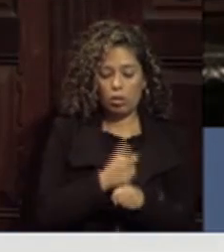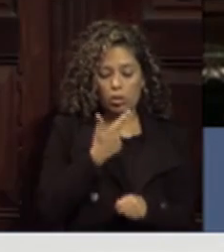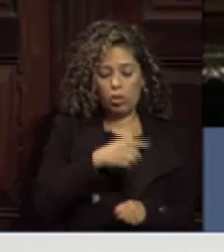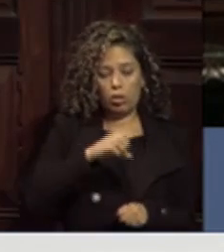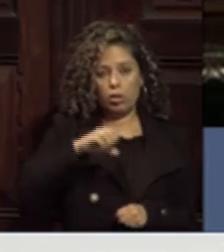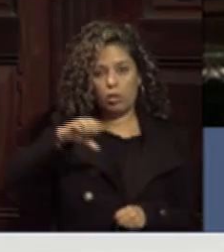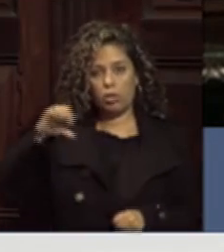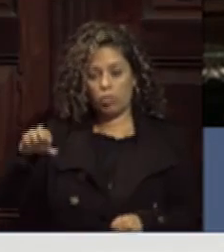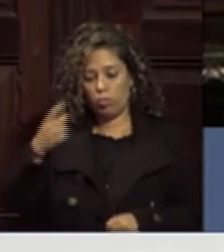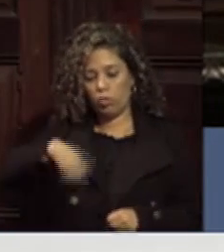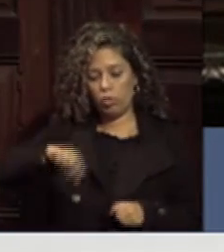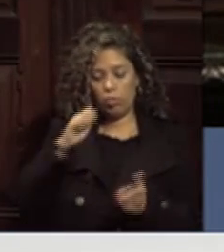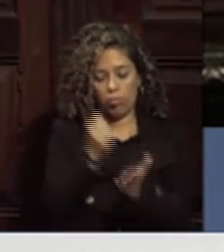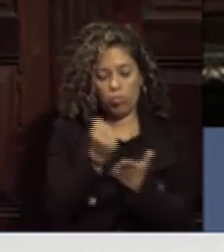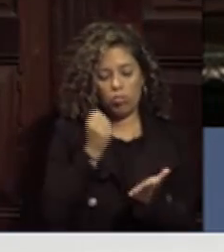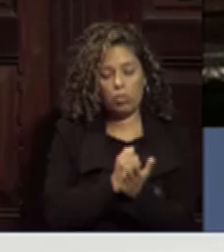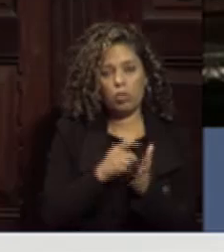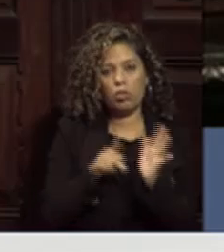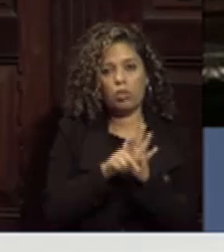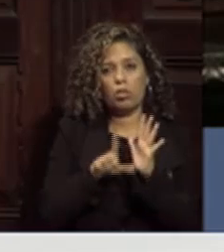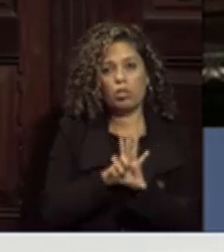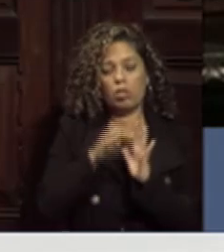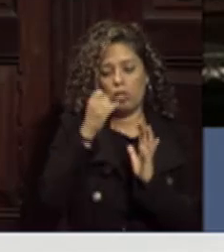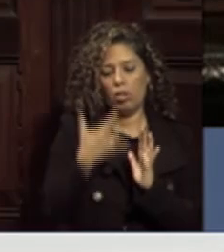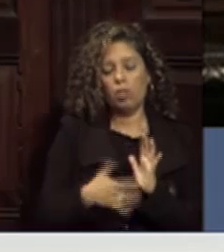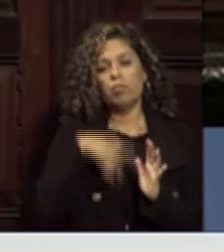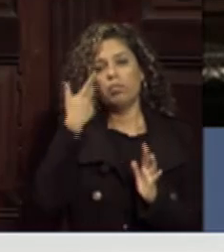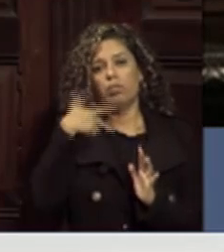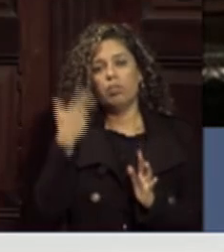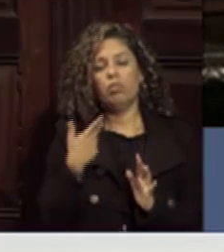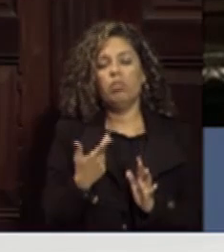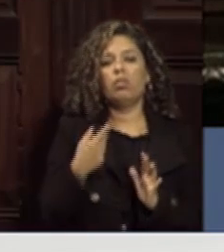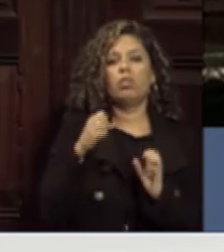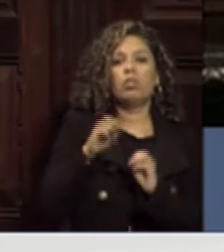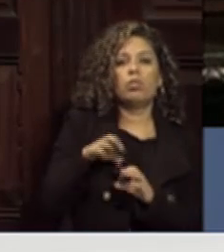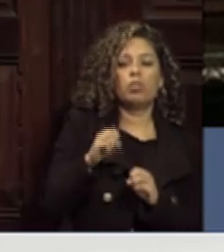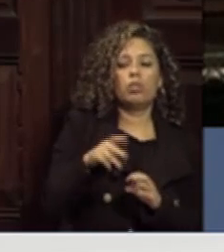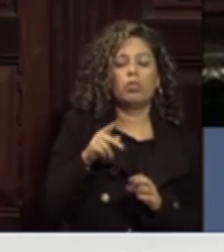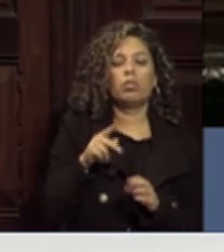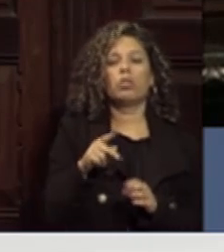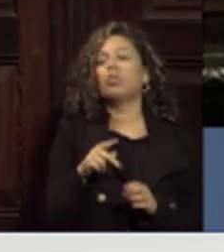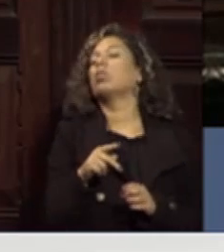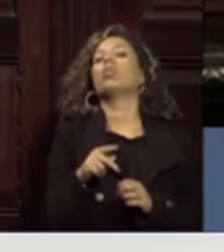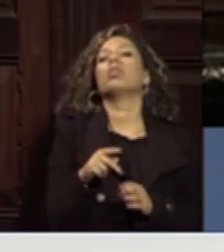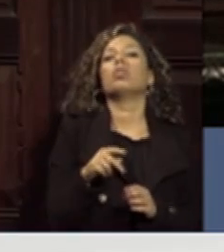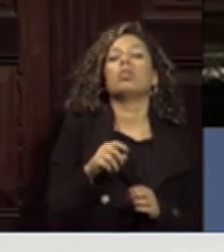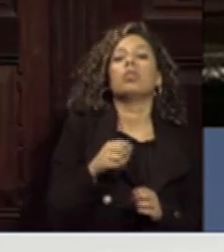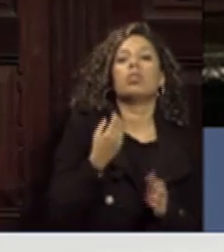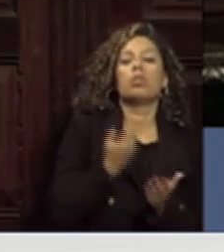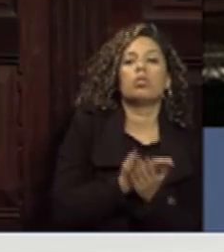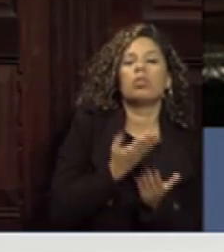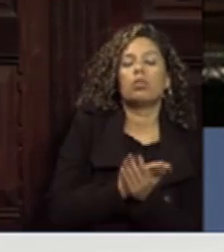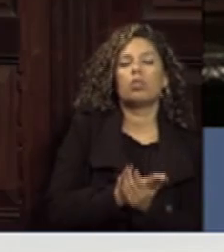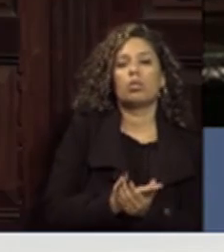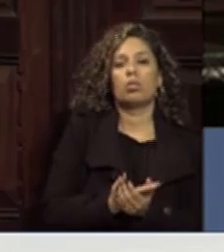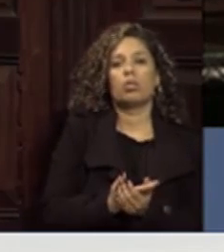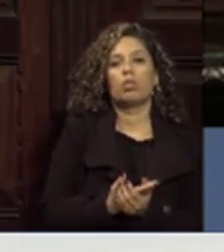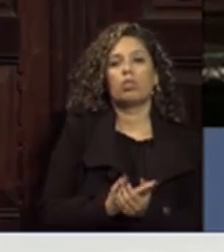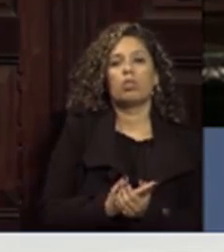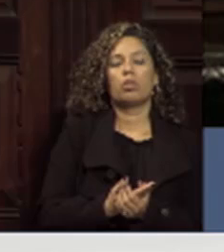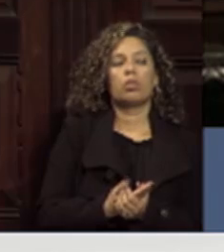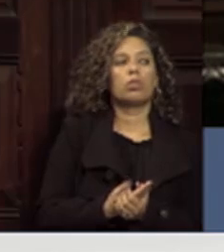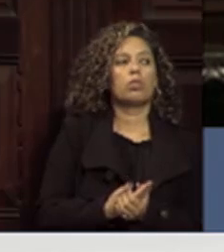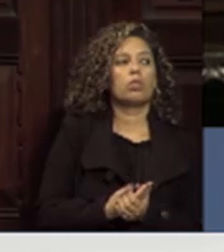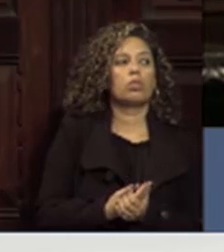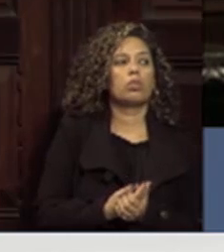E nesse quesito ensino profissional, o capítulo 2 do plano, na meta 1 e na